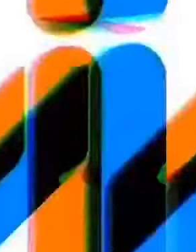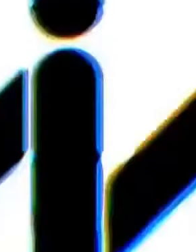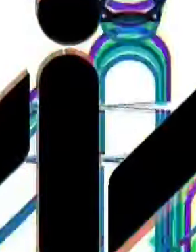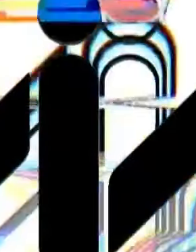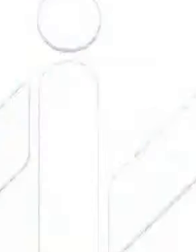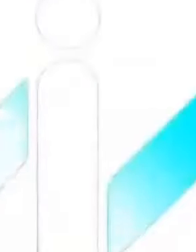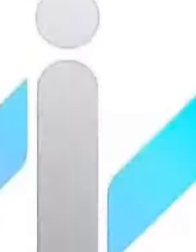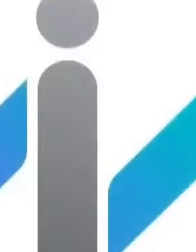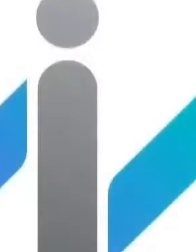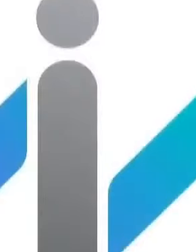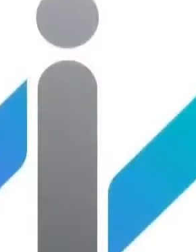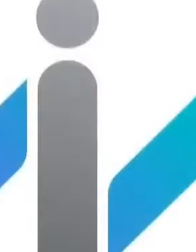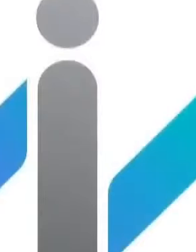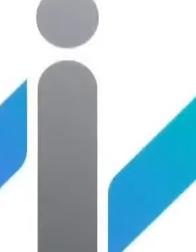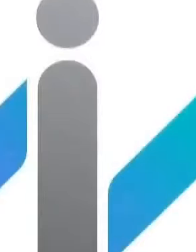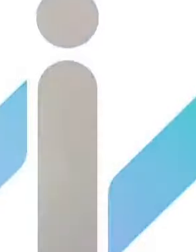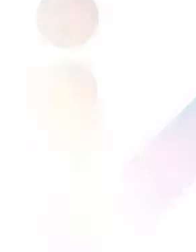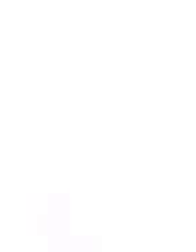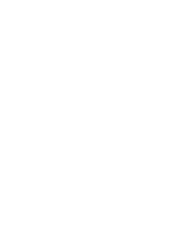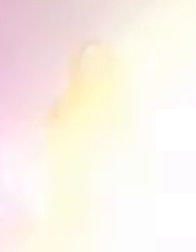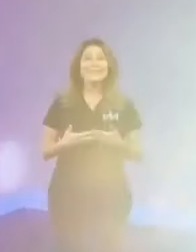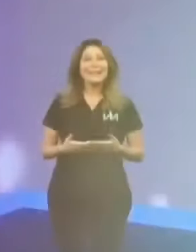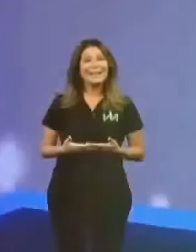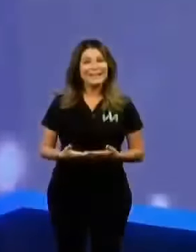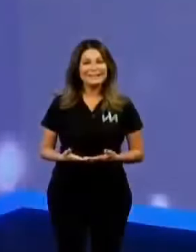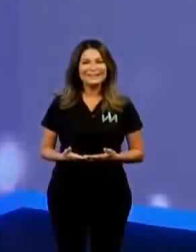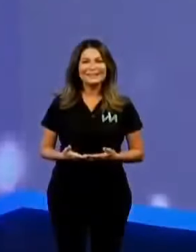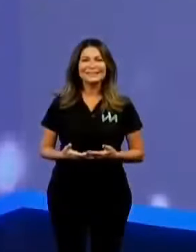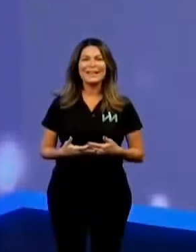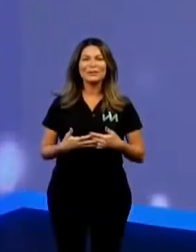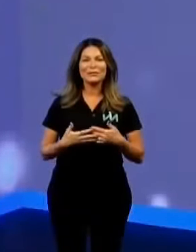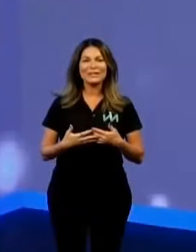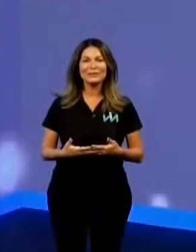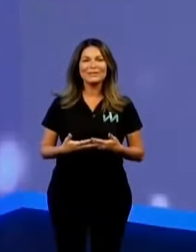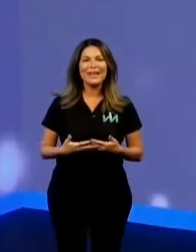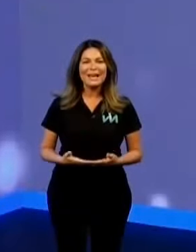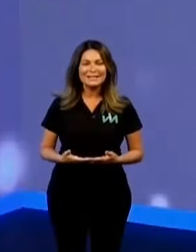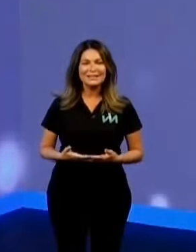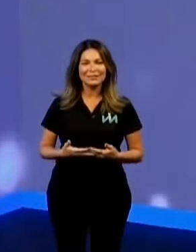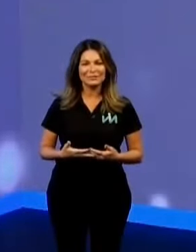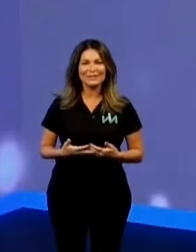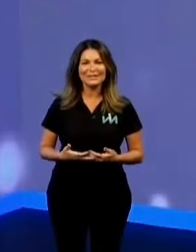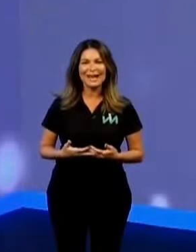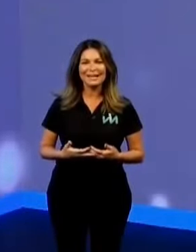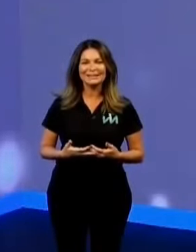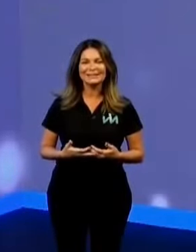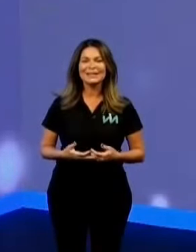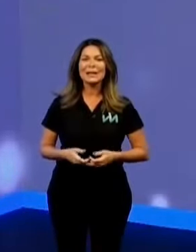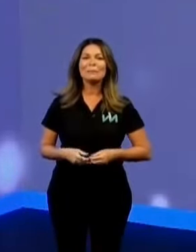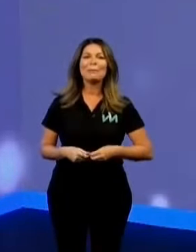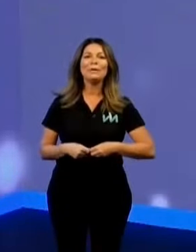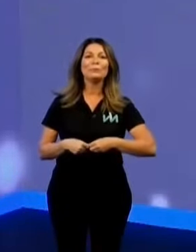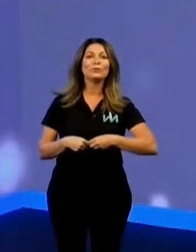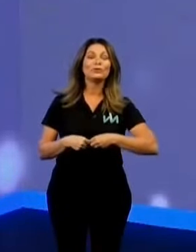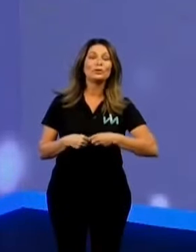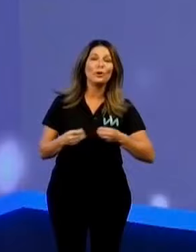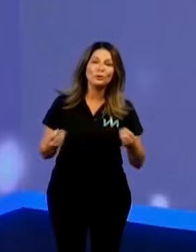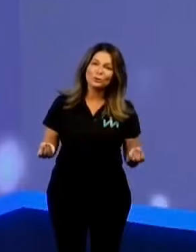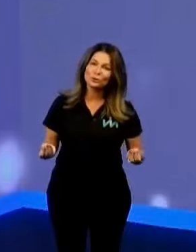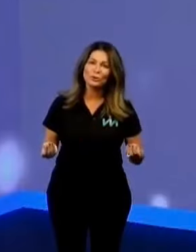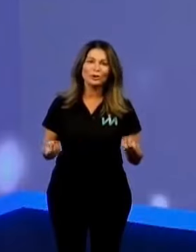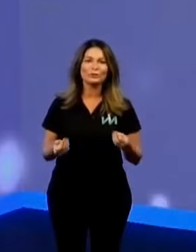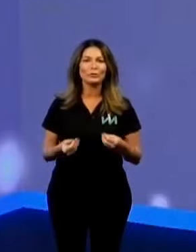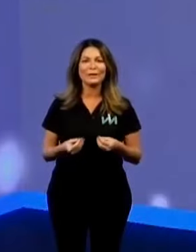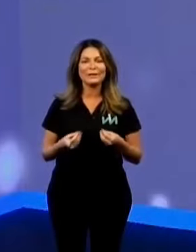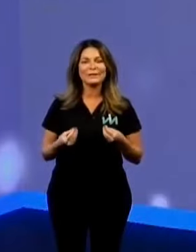cara, vocês são do mal. E na crença de que a inovação nasce da diversidade, mapeamos